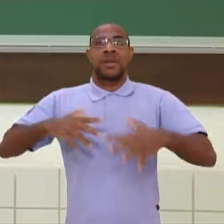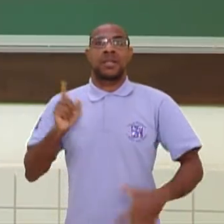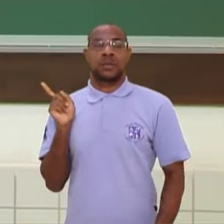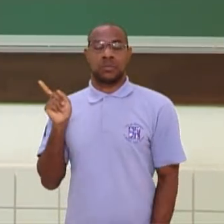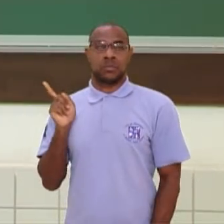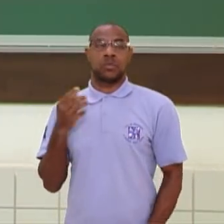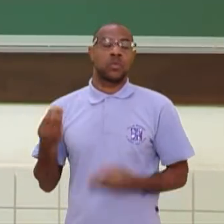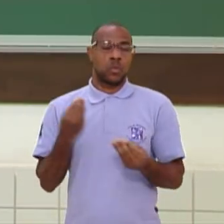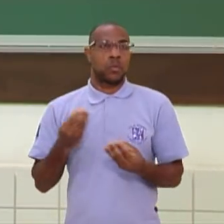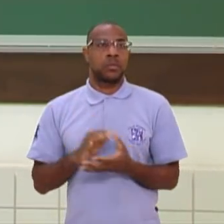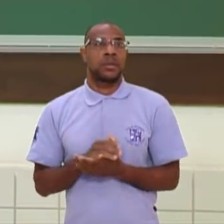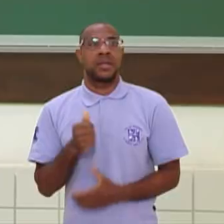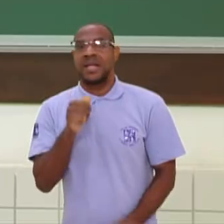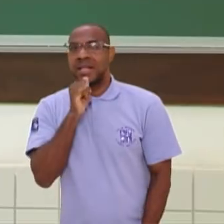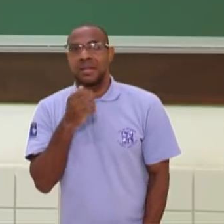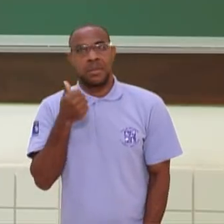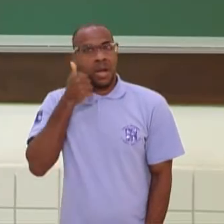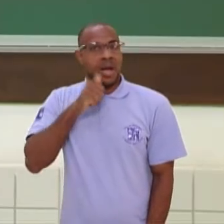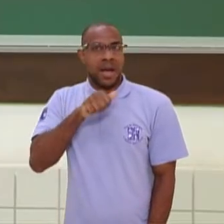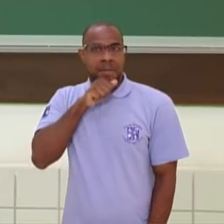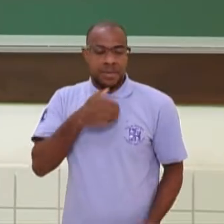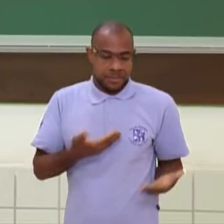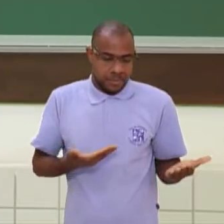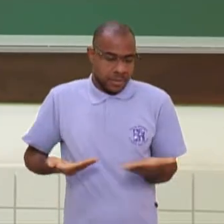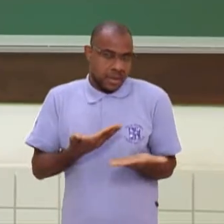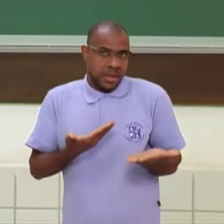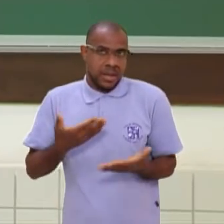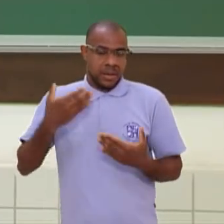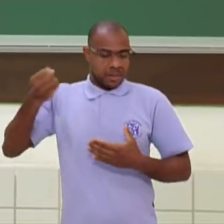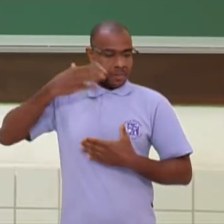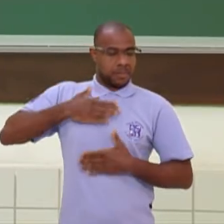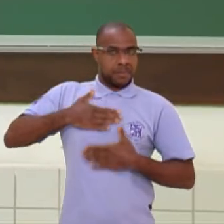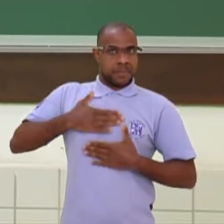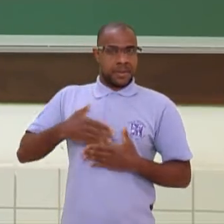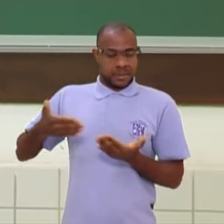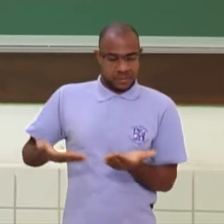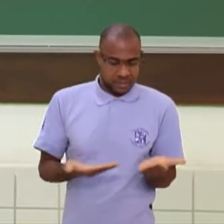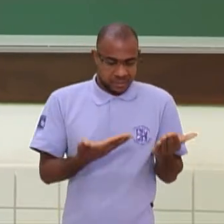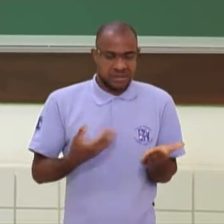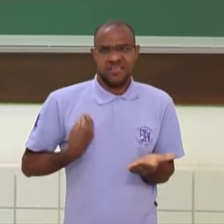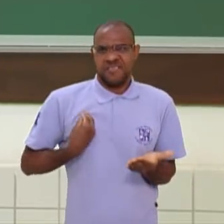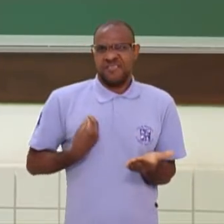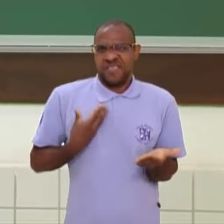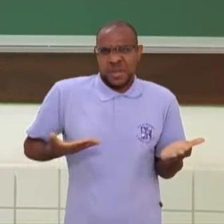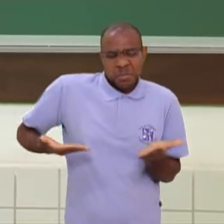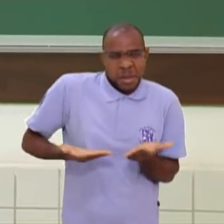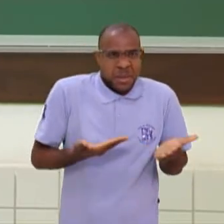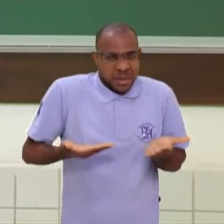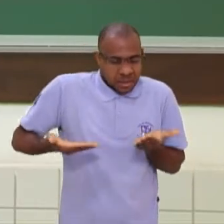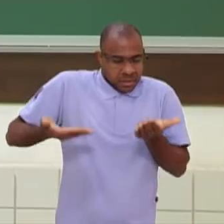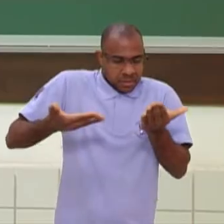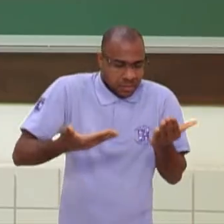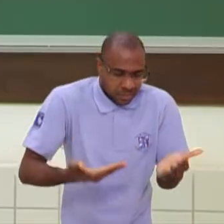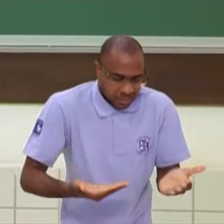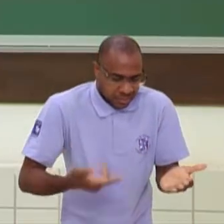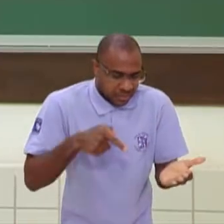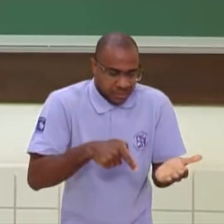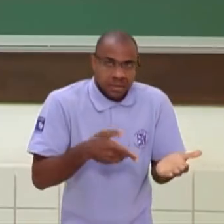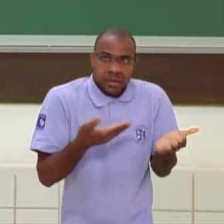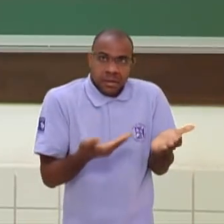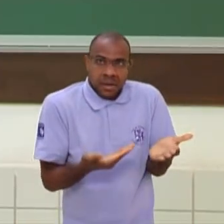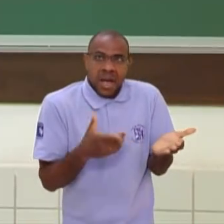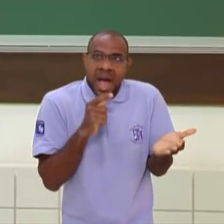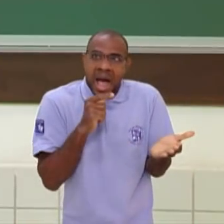assim, uma mãe vai dar um banho no seu filhinho recém-nascido, 2 a 3 dias de vida. Ela coloca na banheira, tá com a